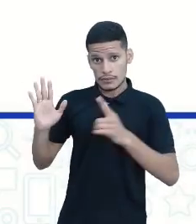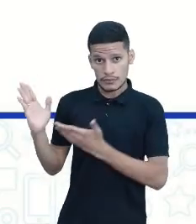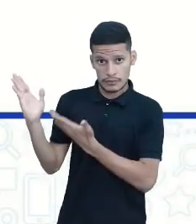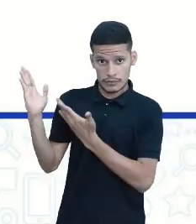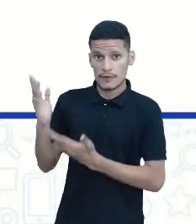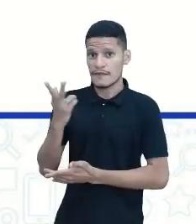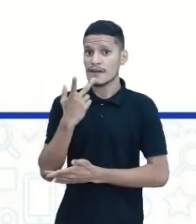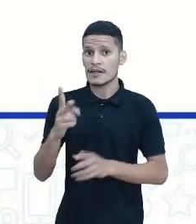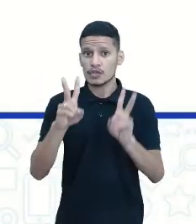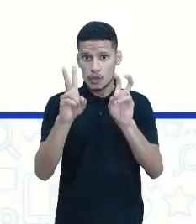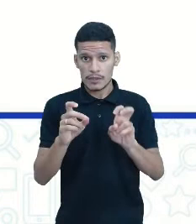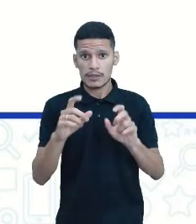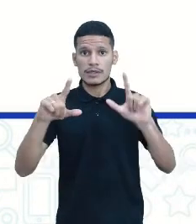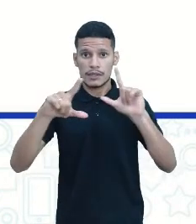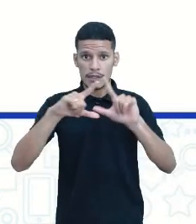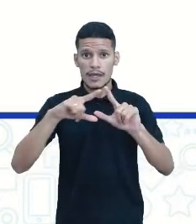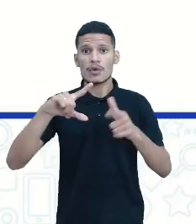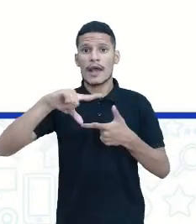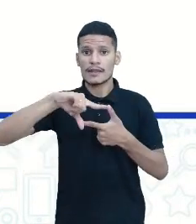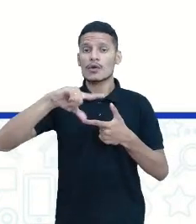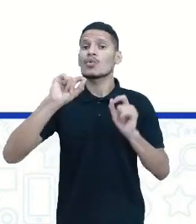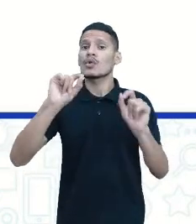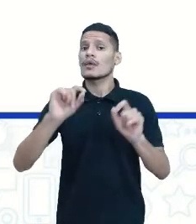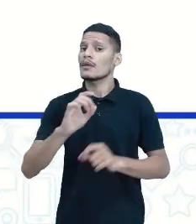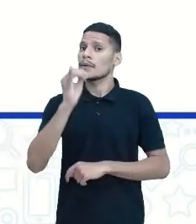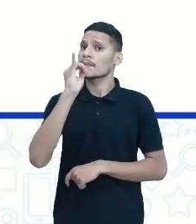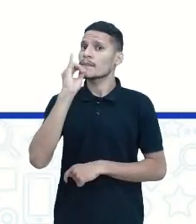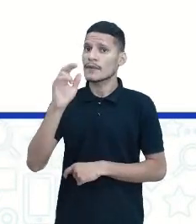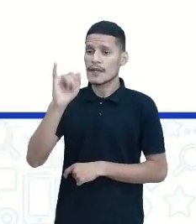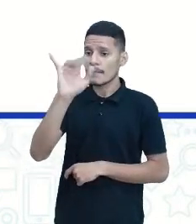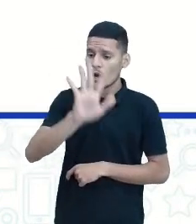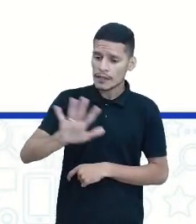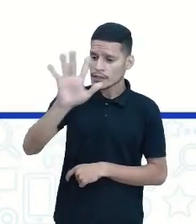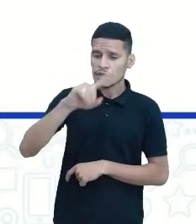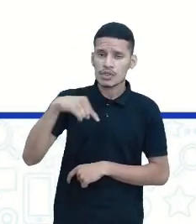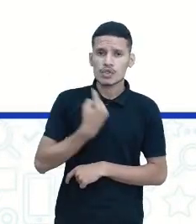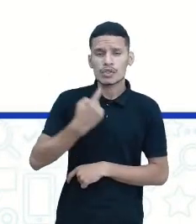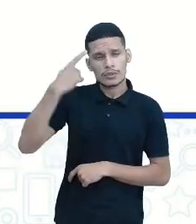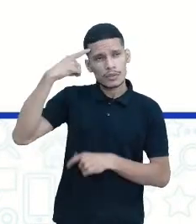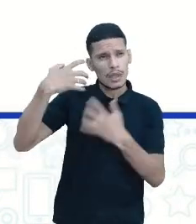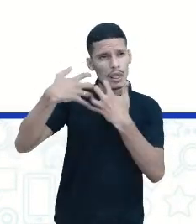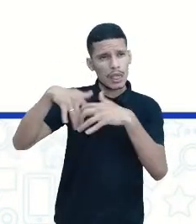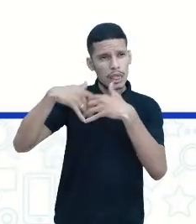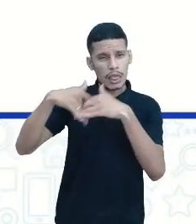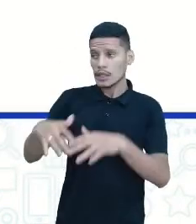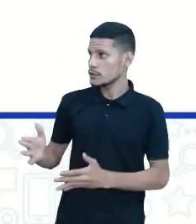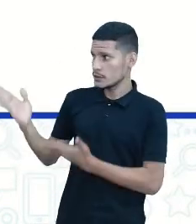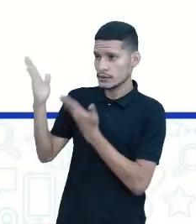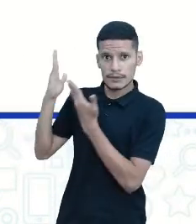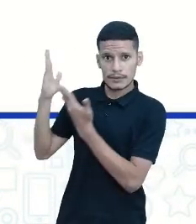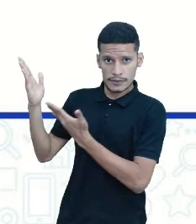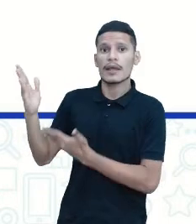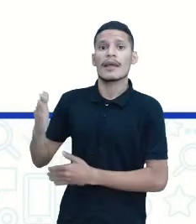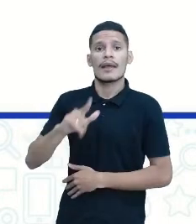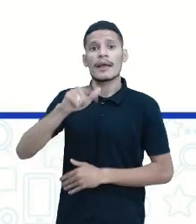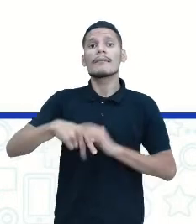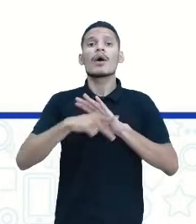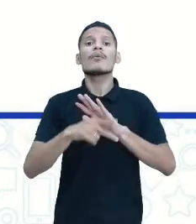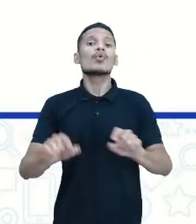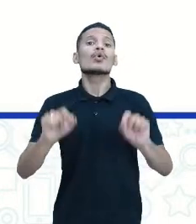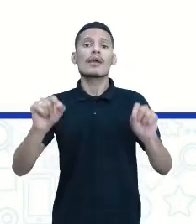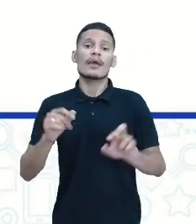de triângulo retângulo, é geralmente a imagem que vem à nossa cabeça, né? A gente chama na educação matemática de